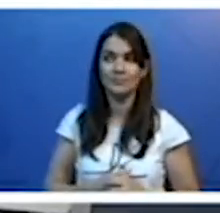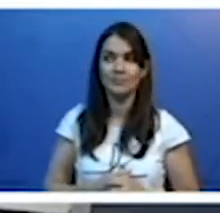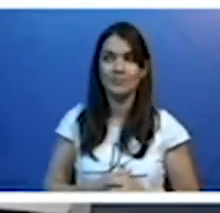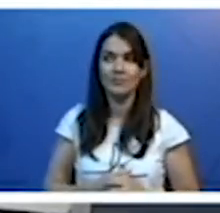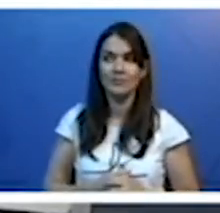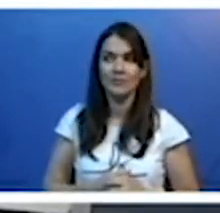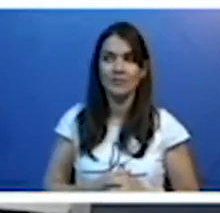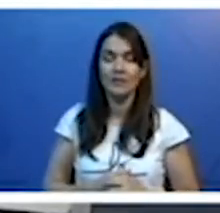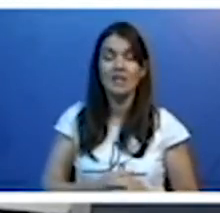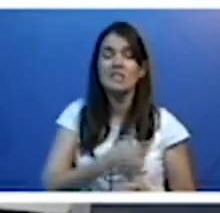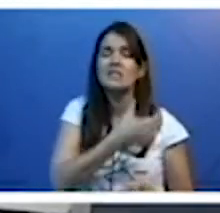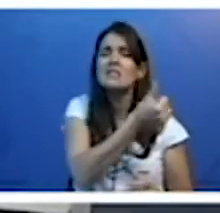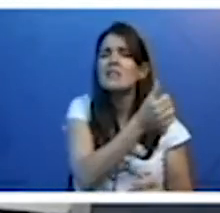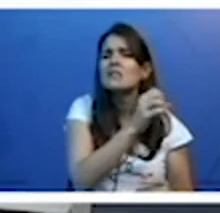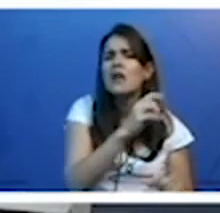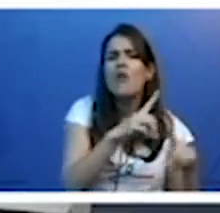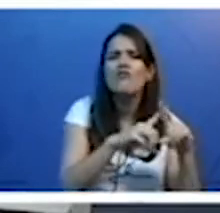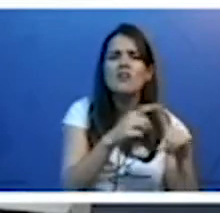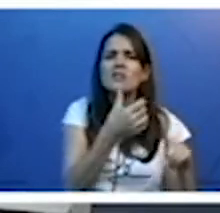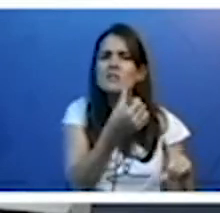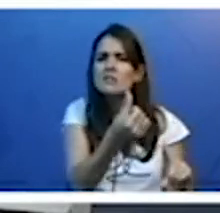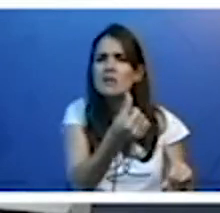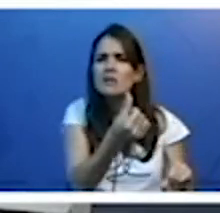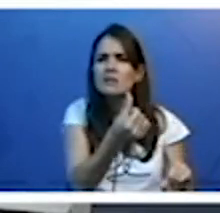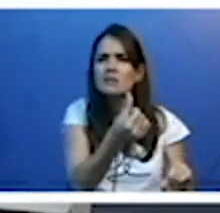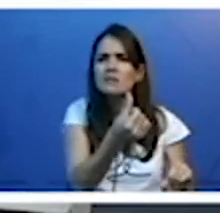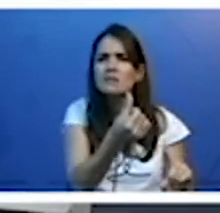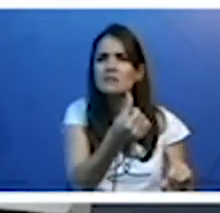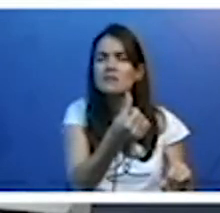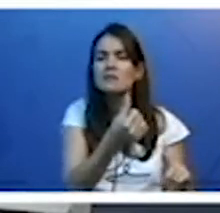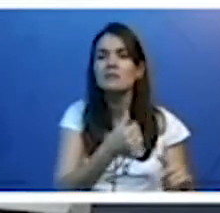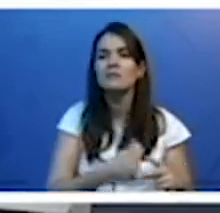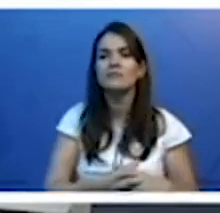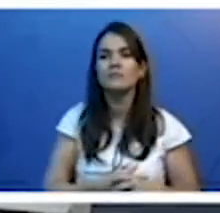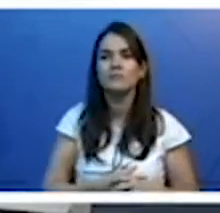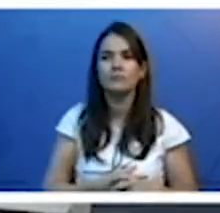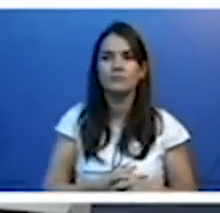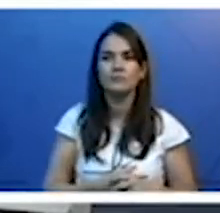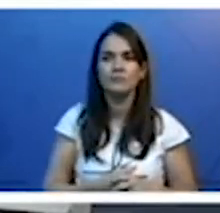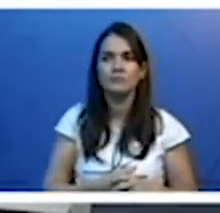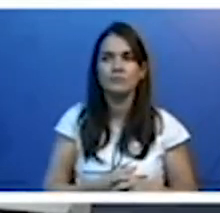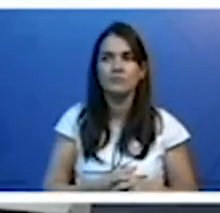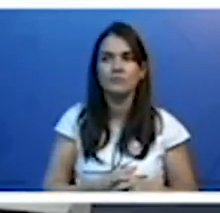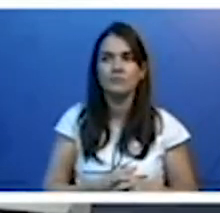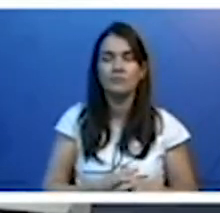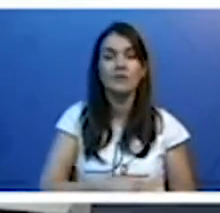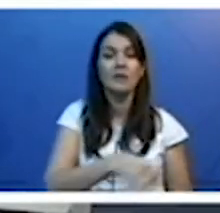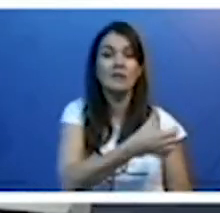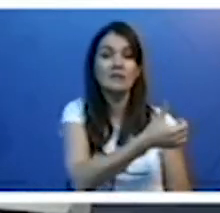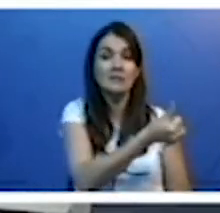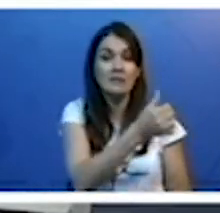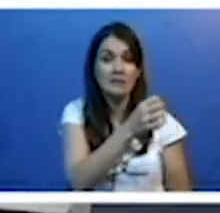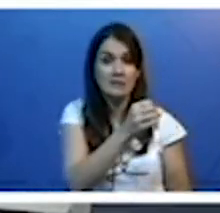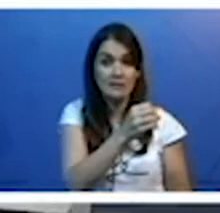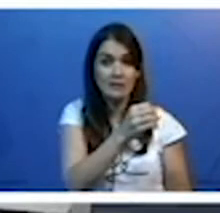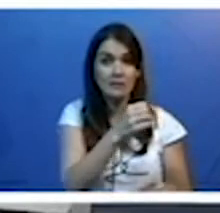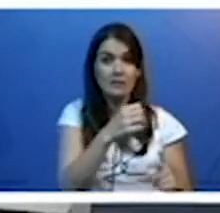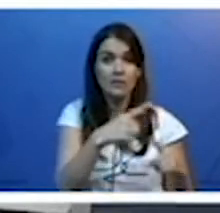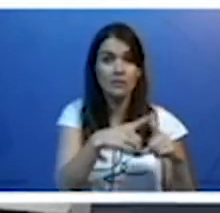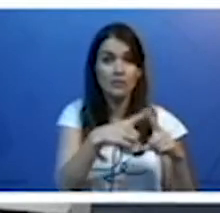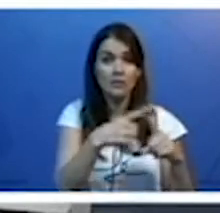60 vezes 6 dá... É 100 mesmo? É 100. 60 vezes